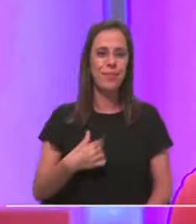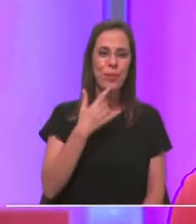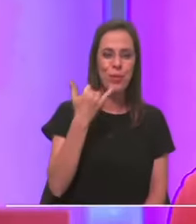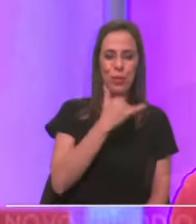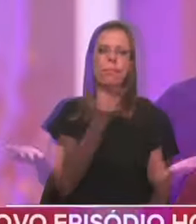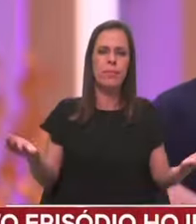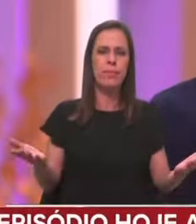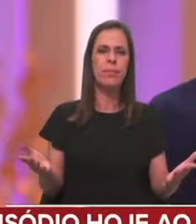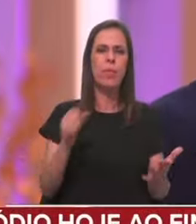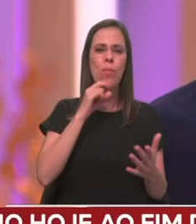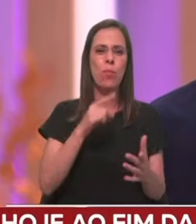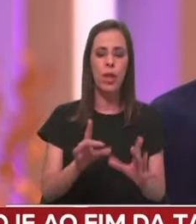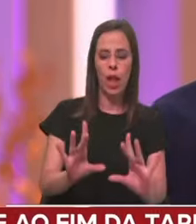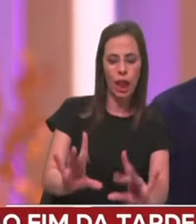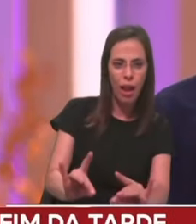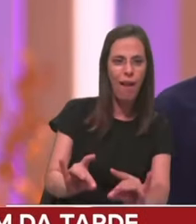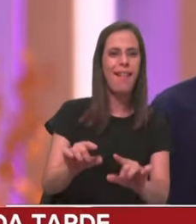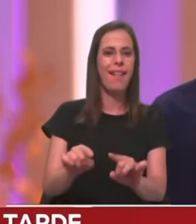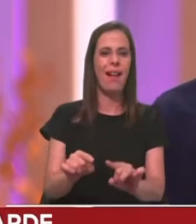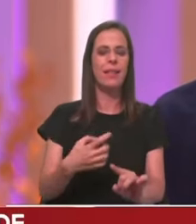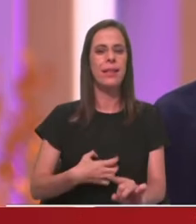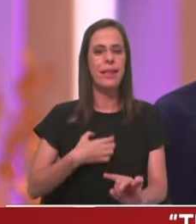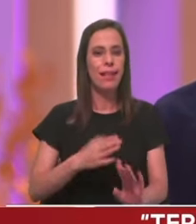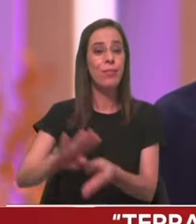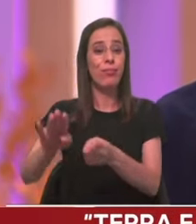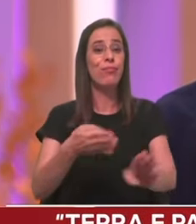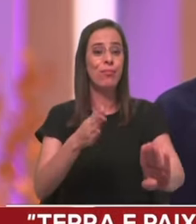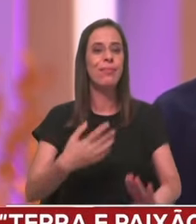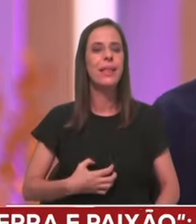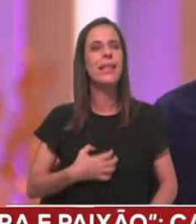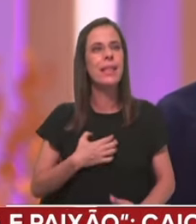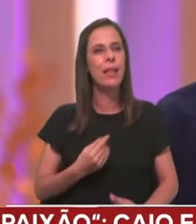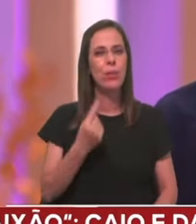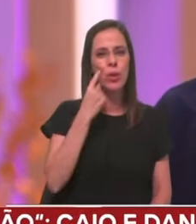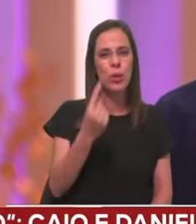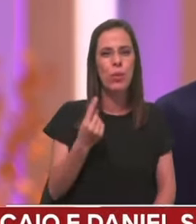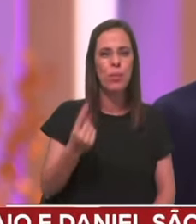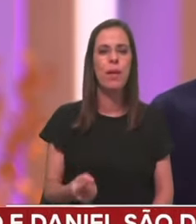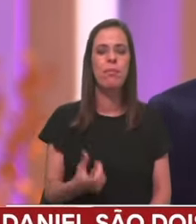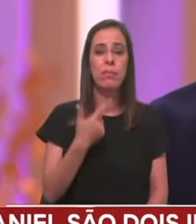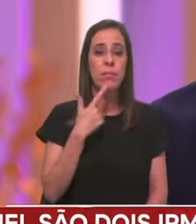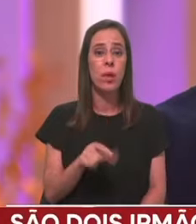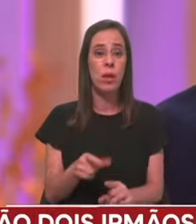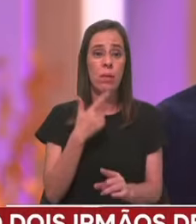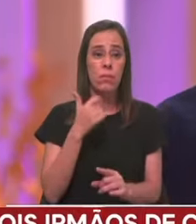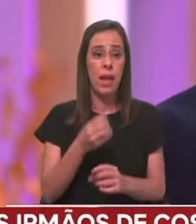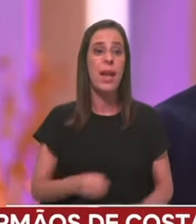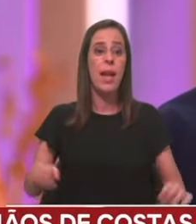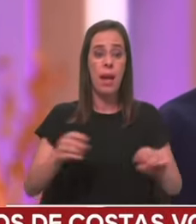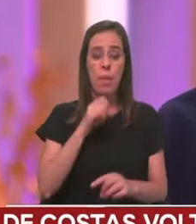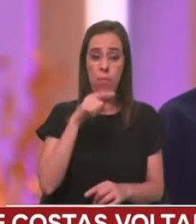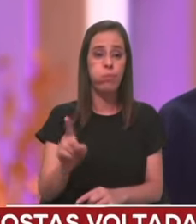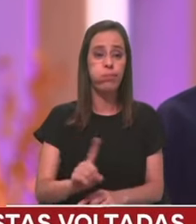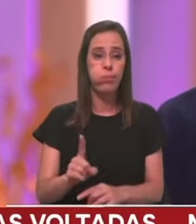feliz por isso poder pisar aquele chão sinto que foi muito foi muito especial Ninguém Pode pisar aquele chão ninguém pode andar